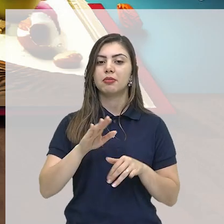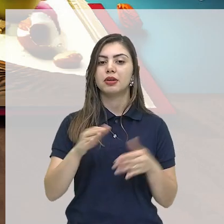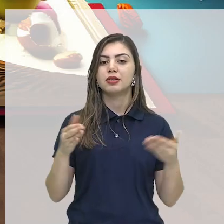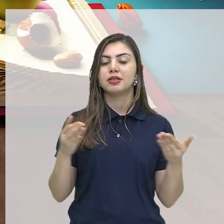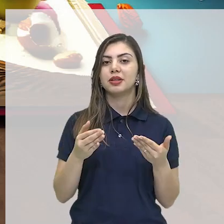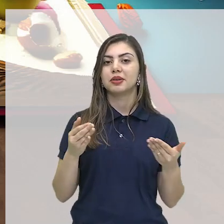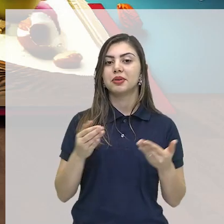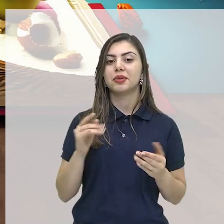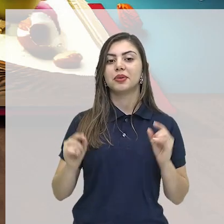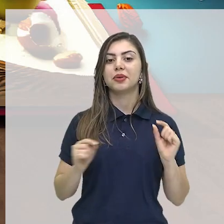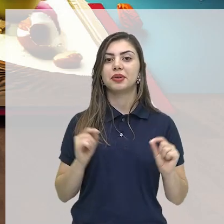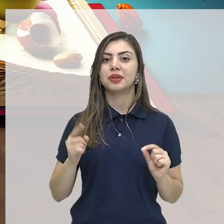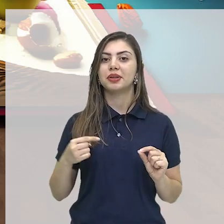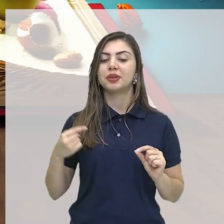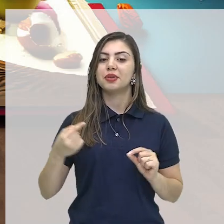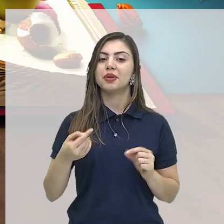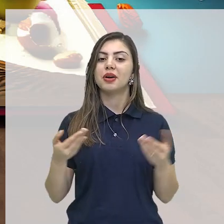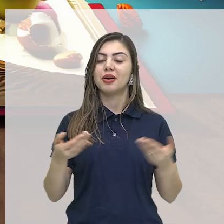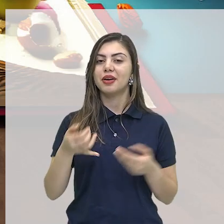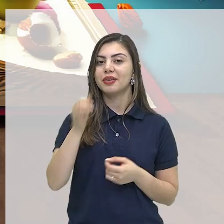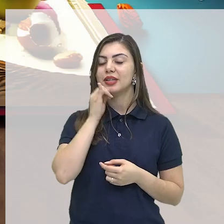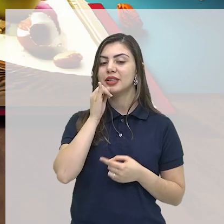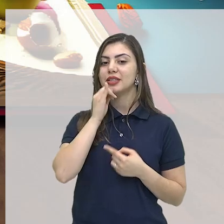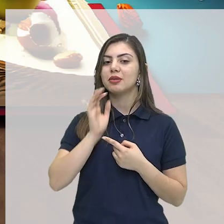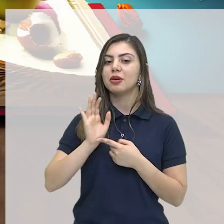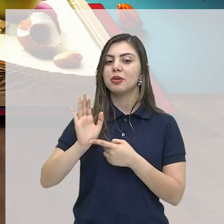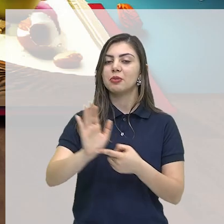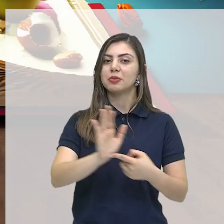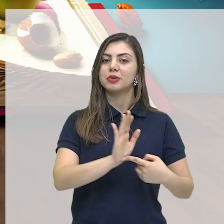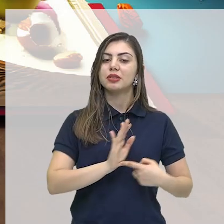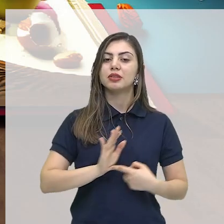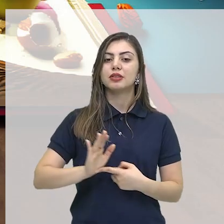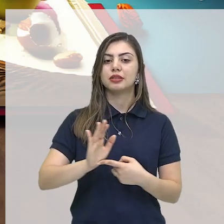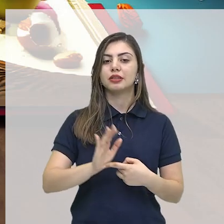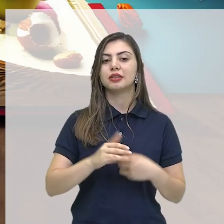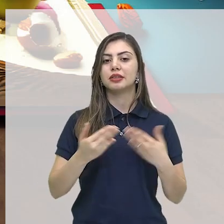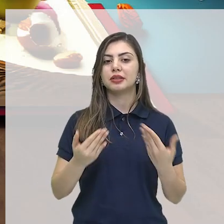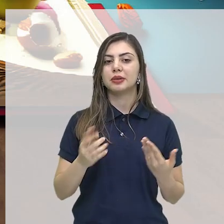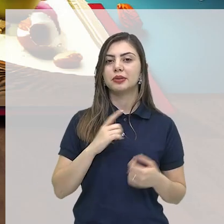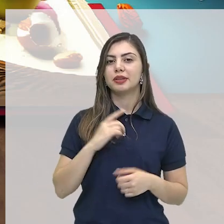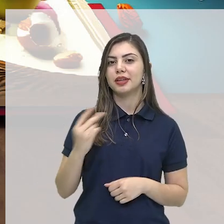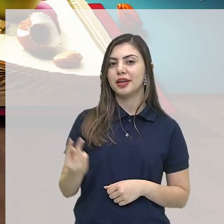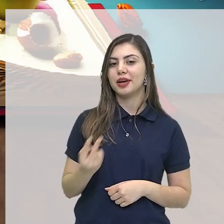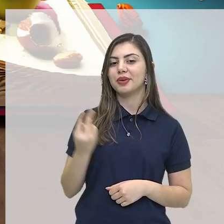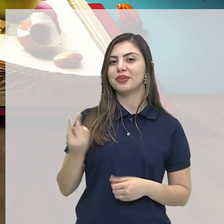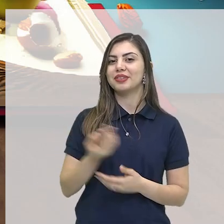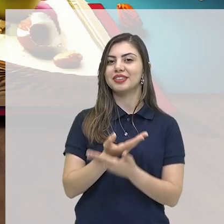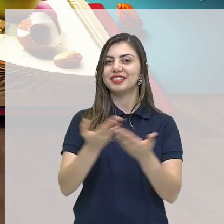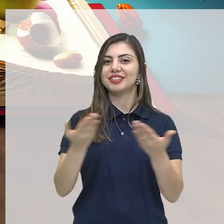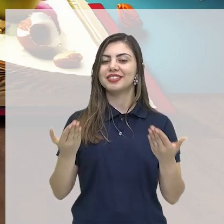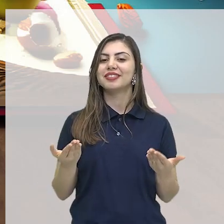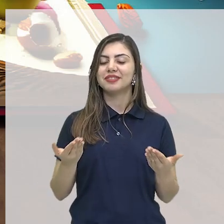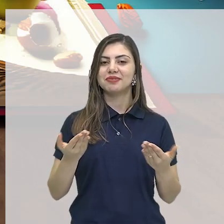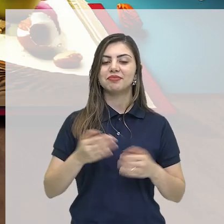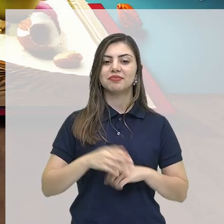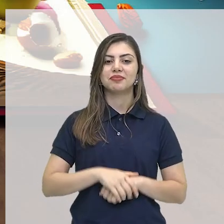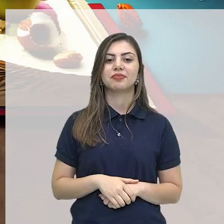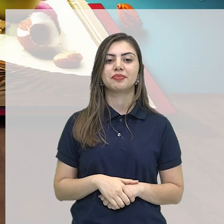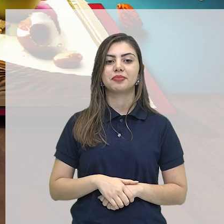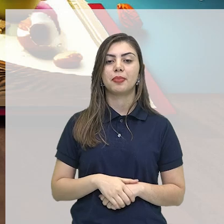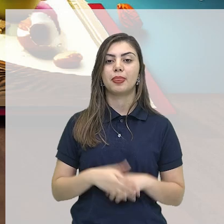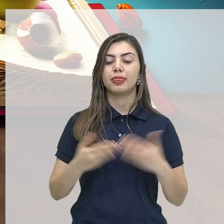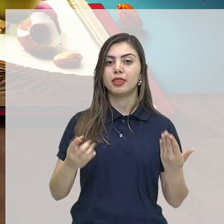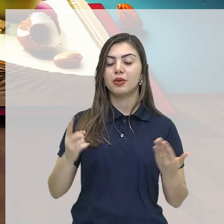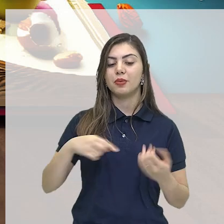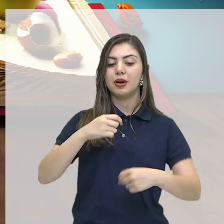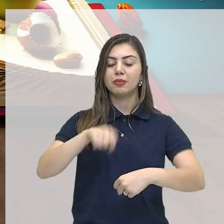um momento onde a gente vai exemplificar e valorizar também a cultura de quem está nos assistindo. Então nós vamos entrar